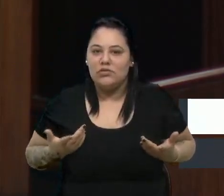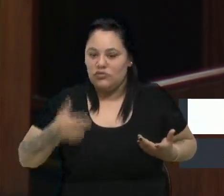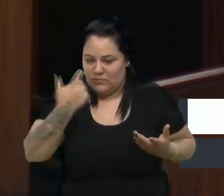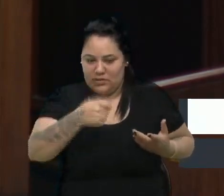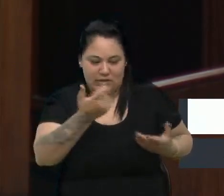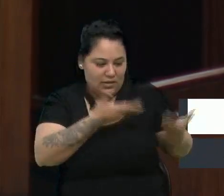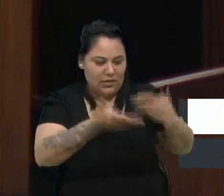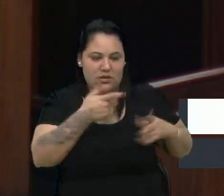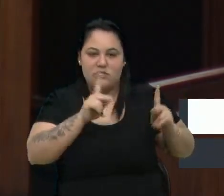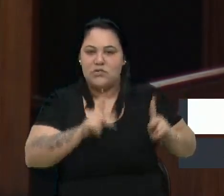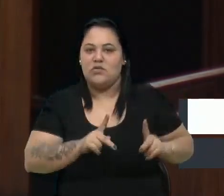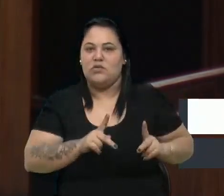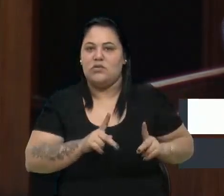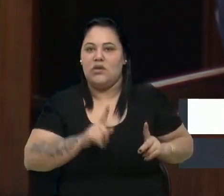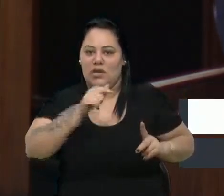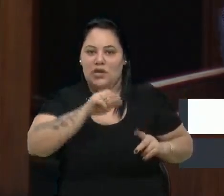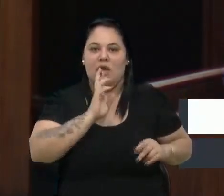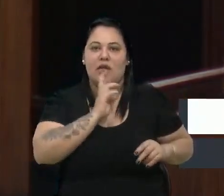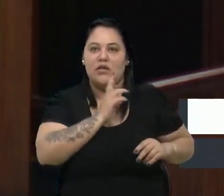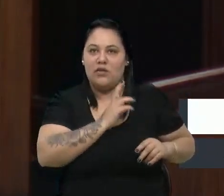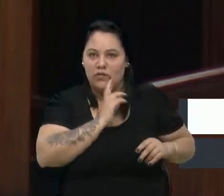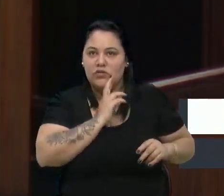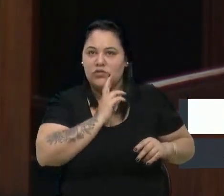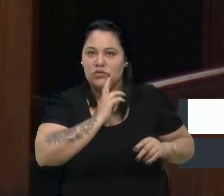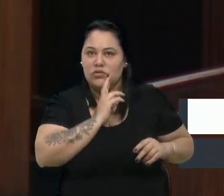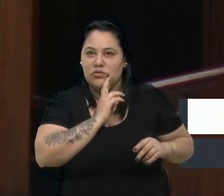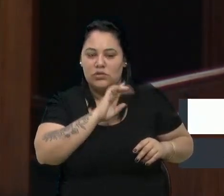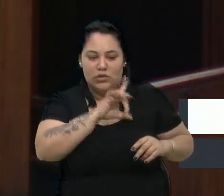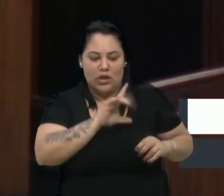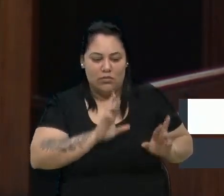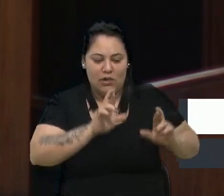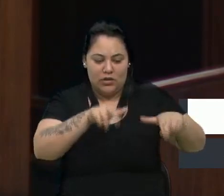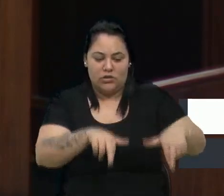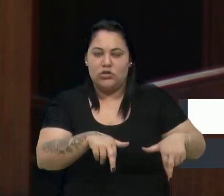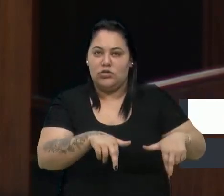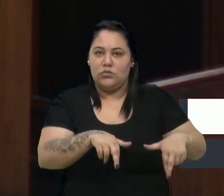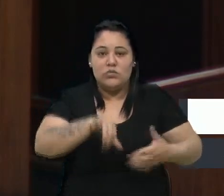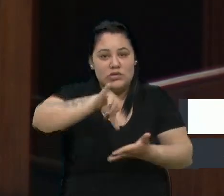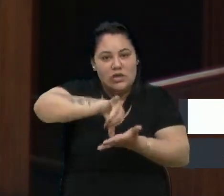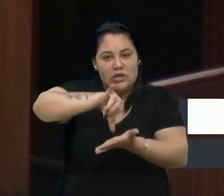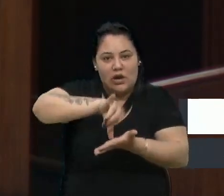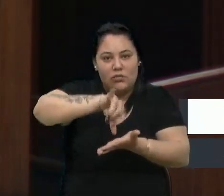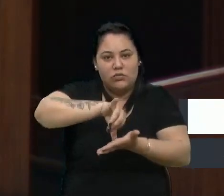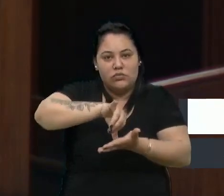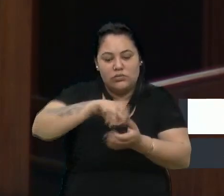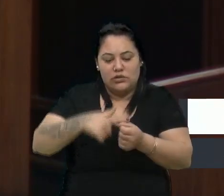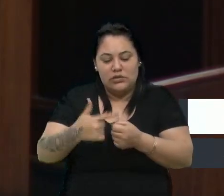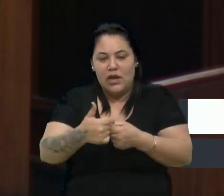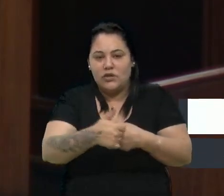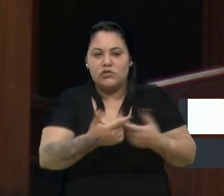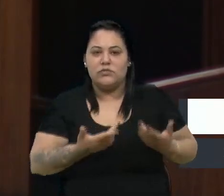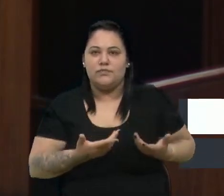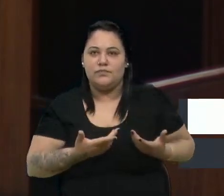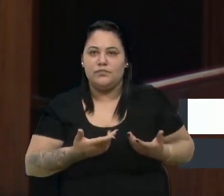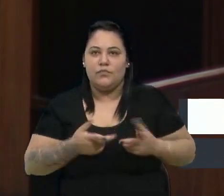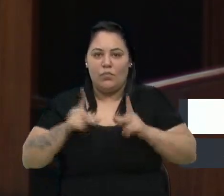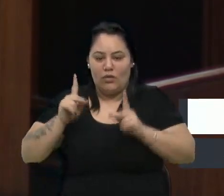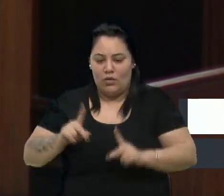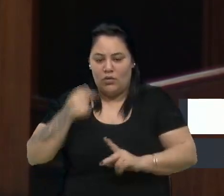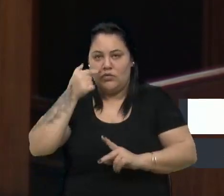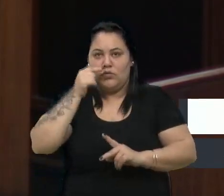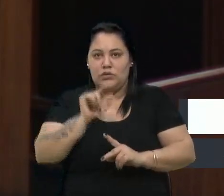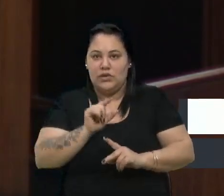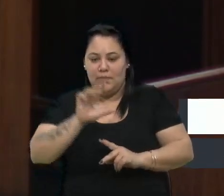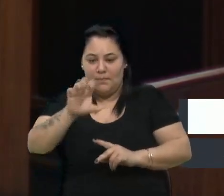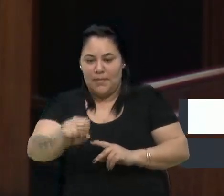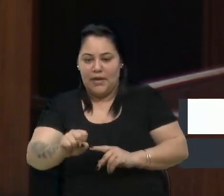precisamos que esse restaurante seja numa região central da cidade. Pessoas que conseguem pegar